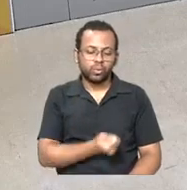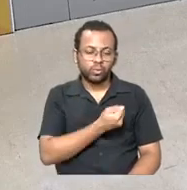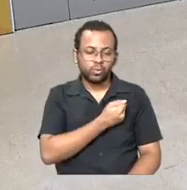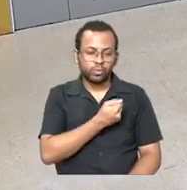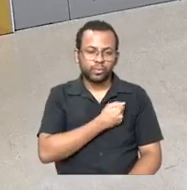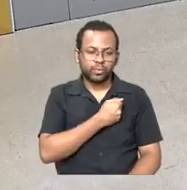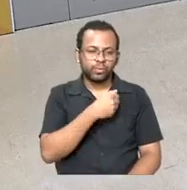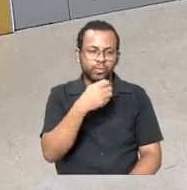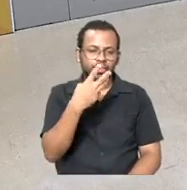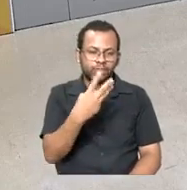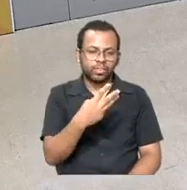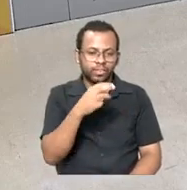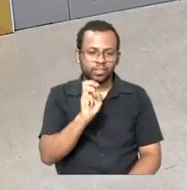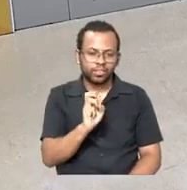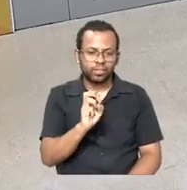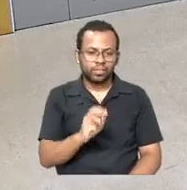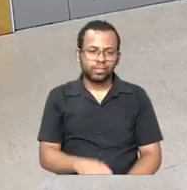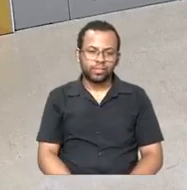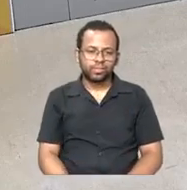35